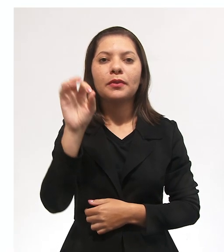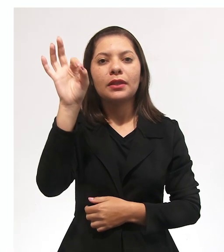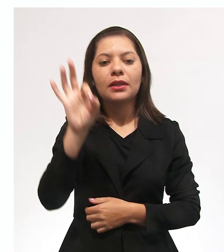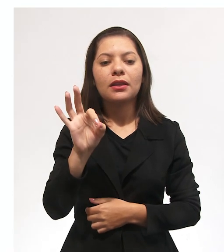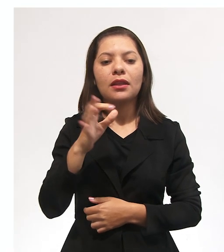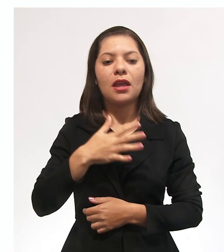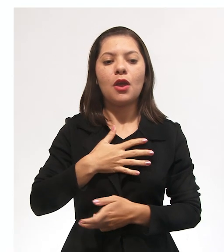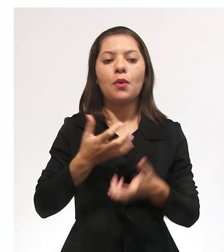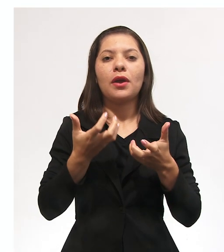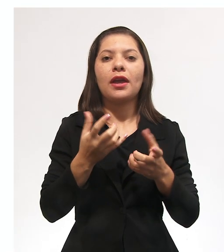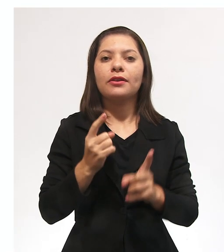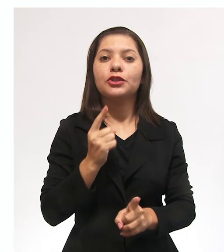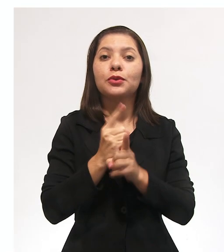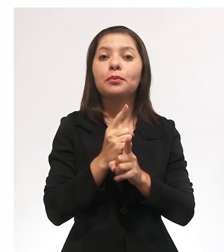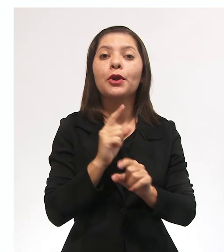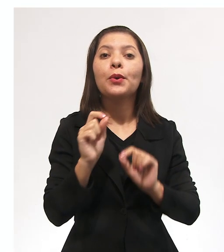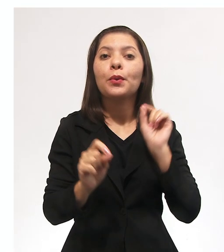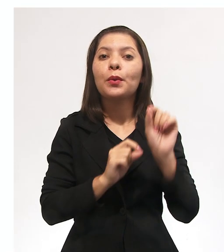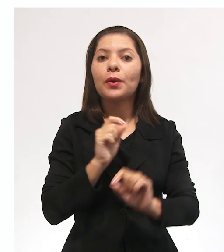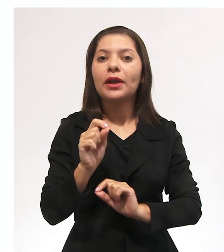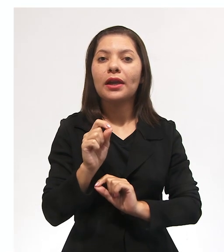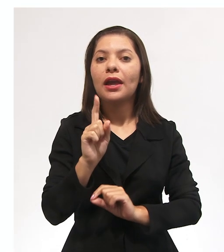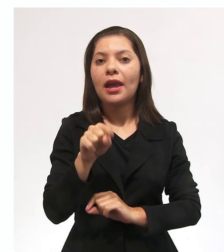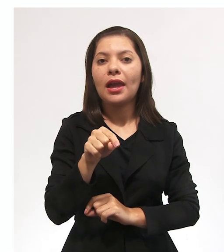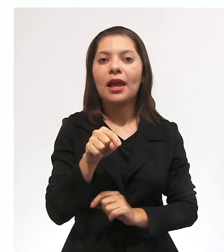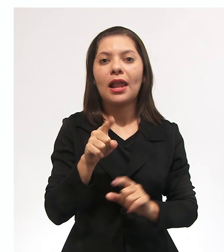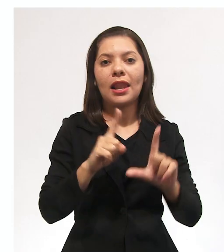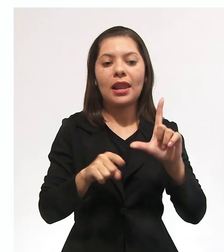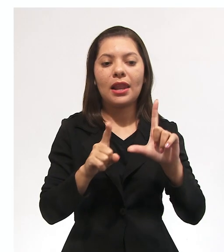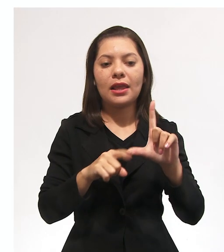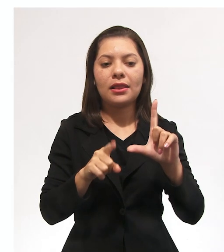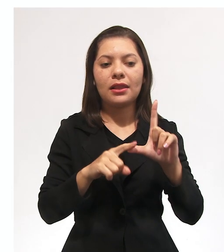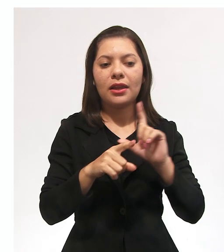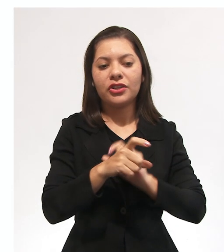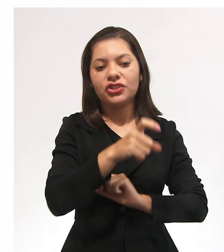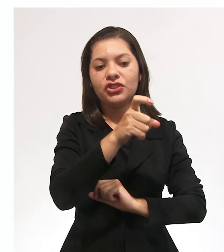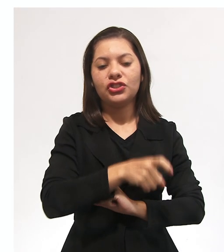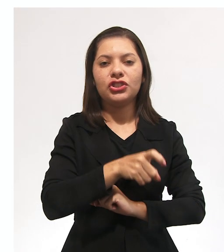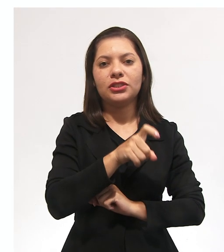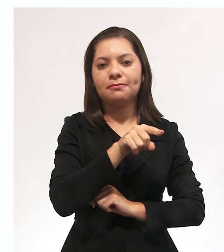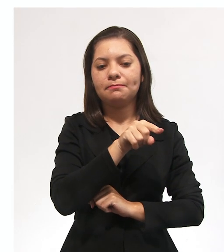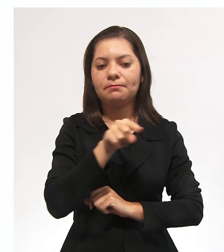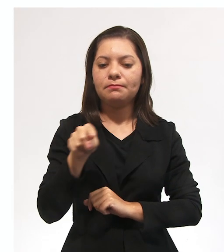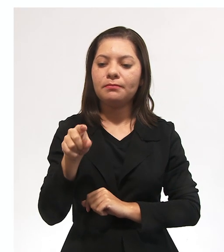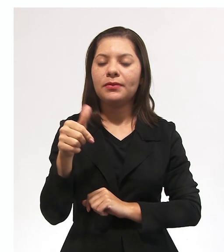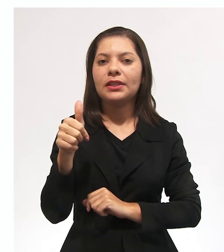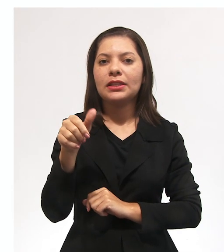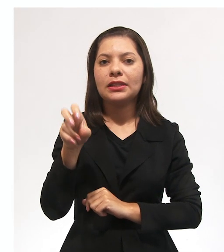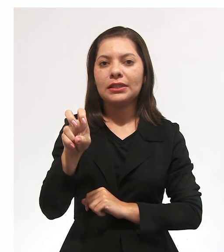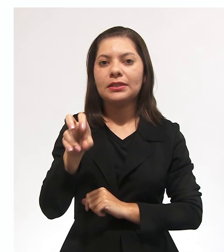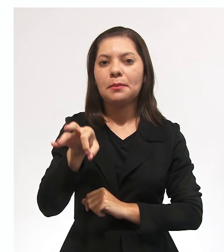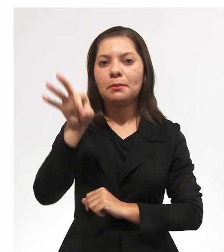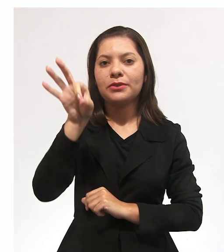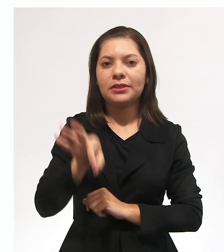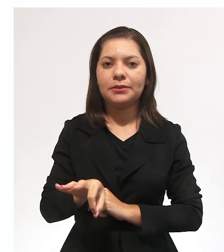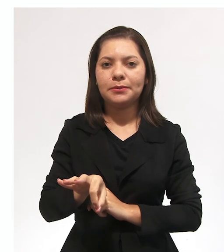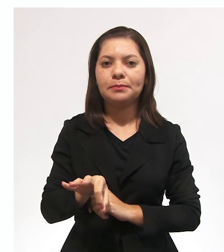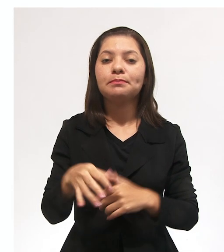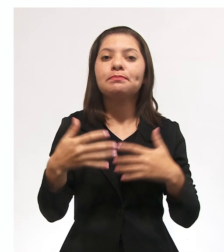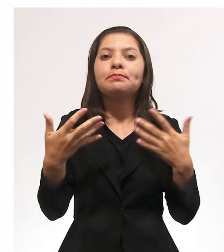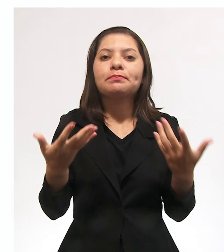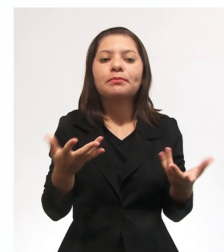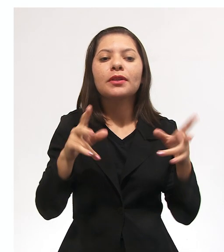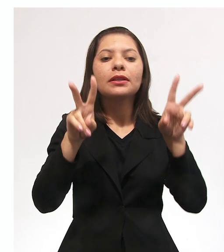descobrir, né, que é o valor em reais, vai equivaler a 15%. sempre que a gente está falando em regra de